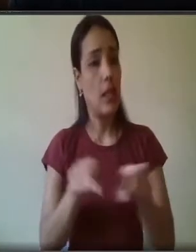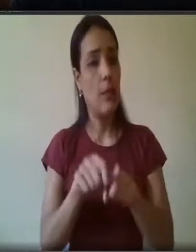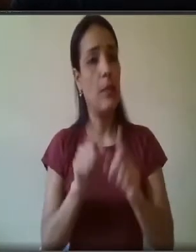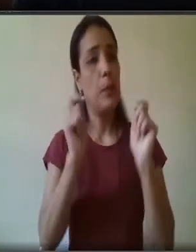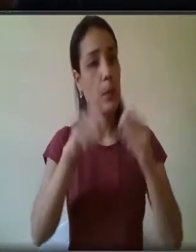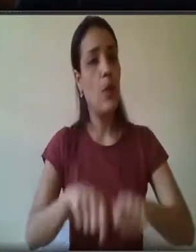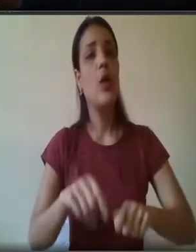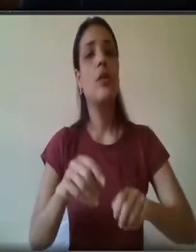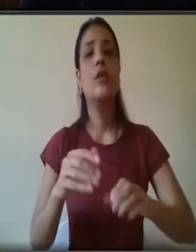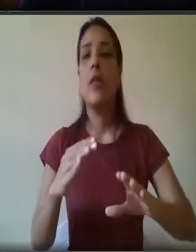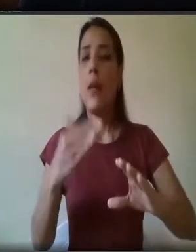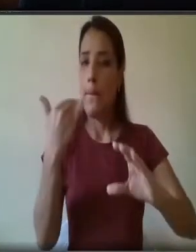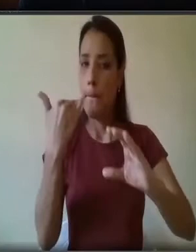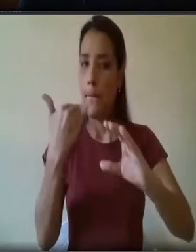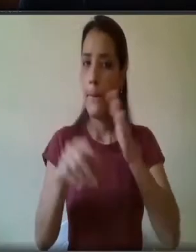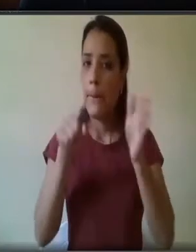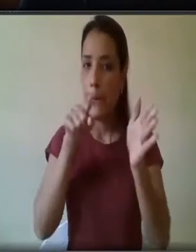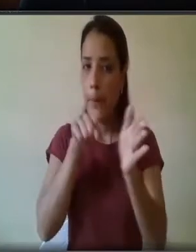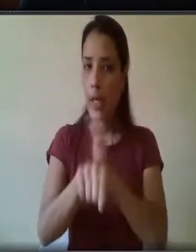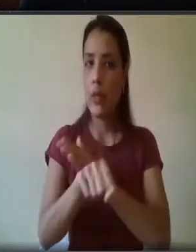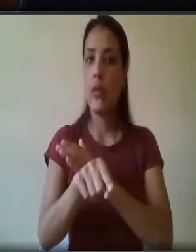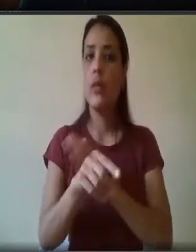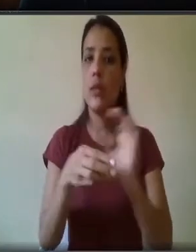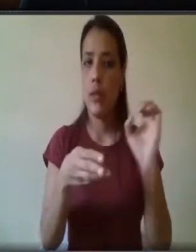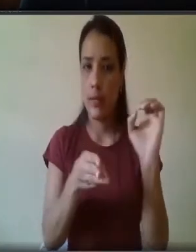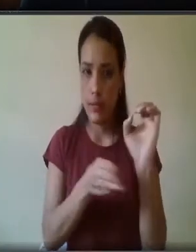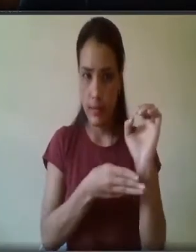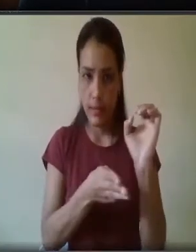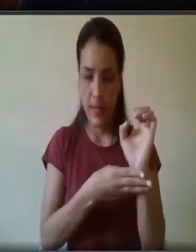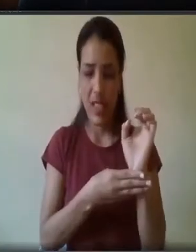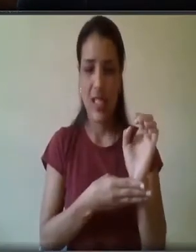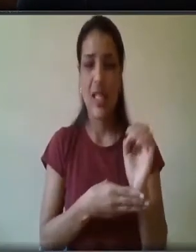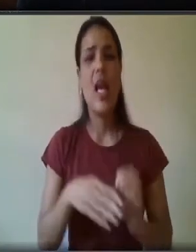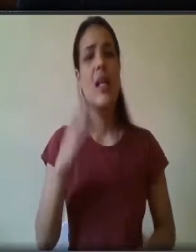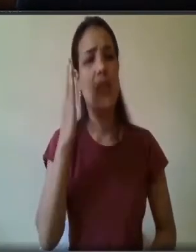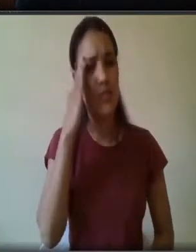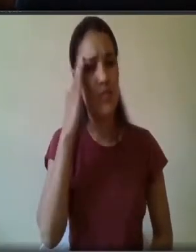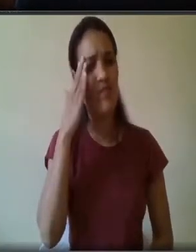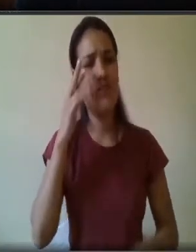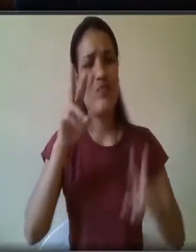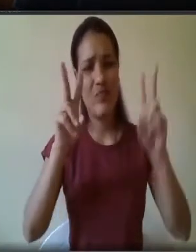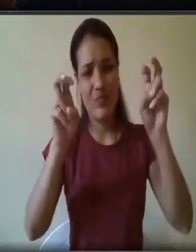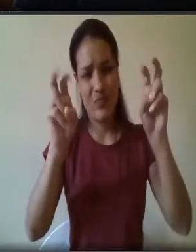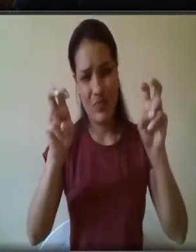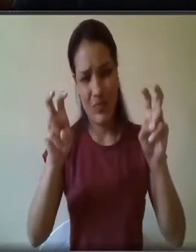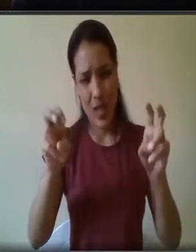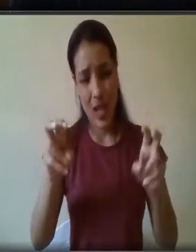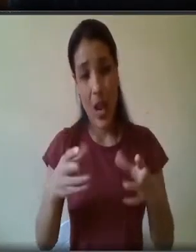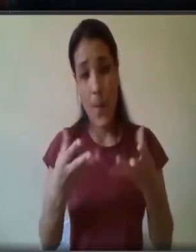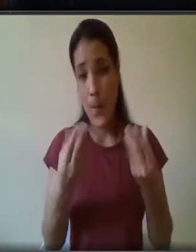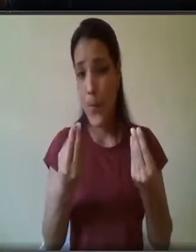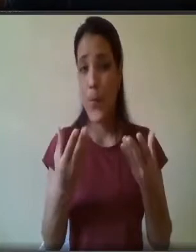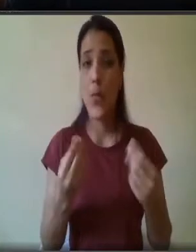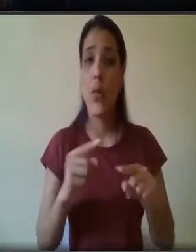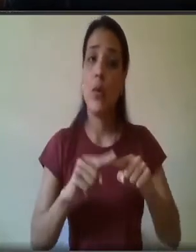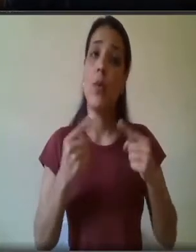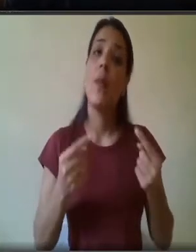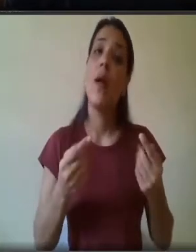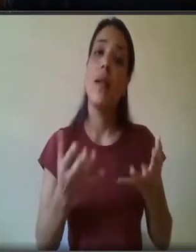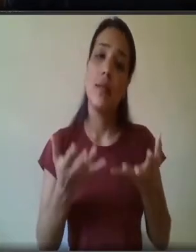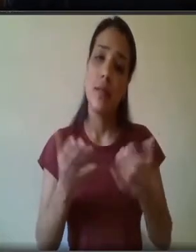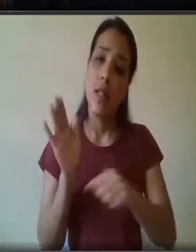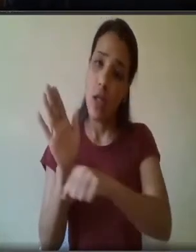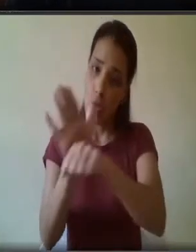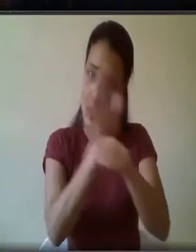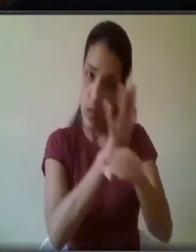É muita coisa, né? Muito assunto, mas espero que tenha ajudado vocês um pouquinho aí